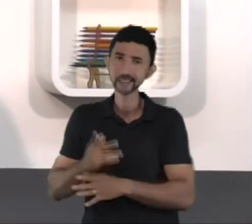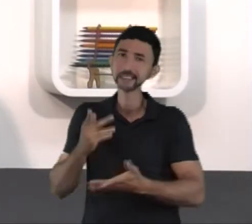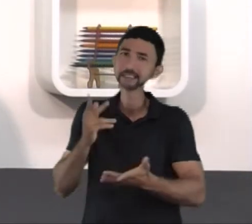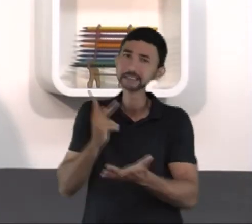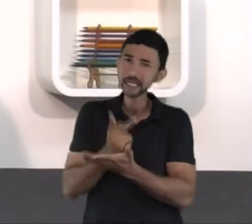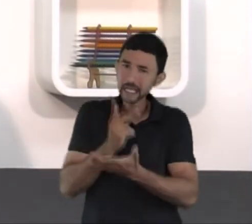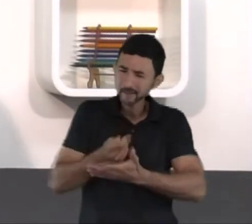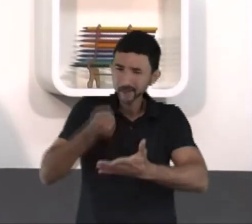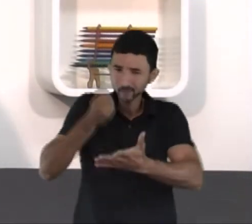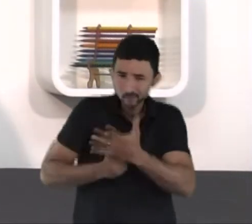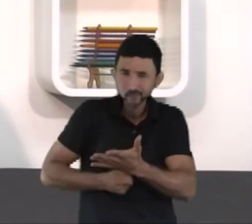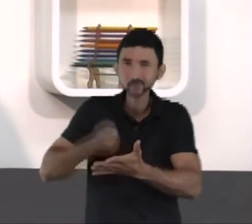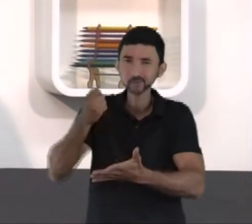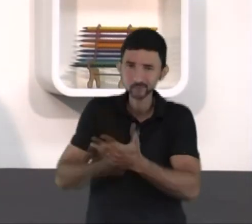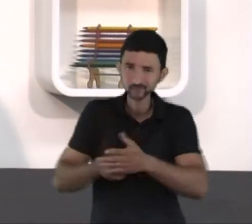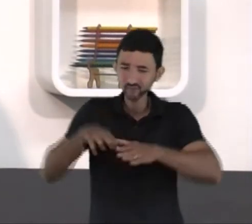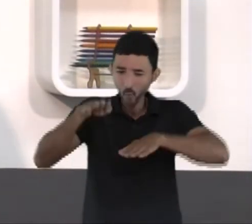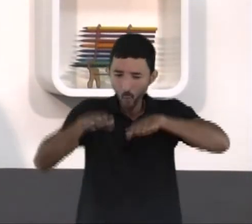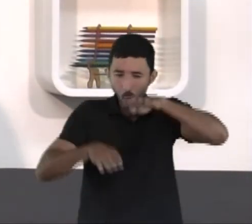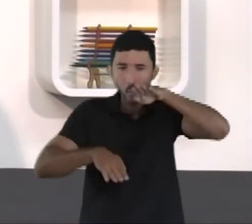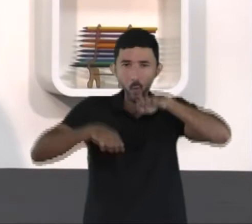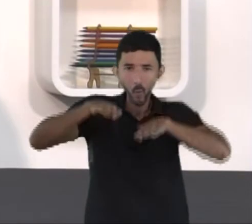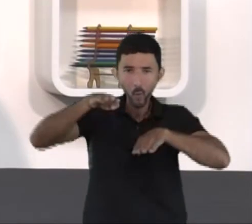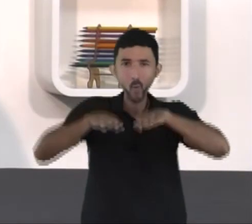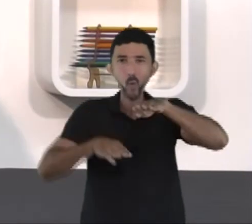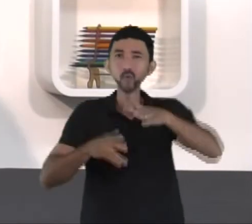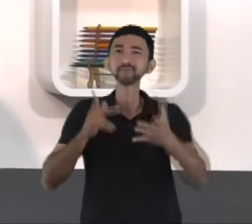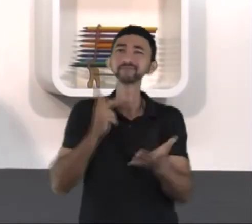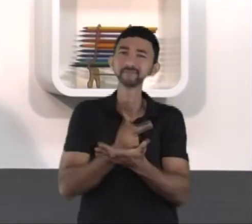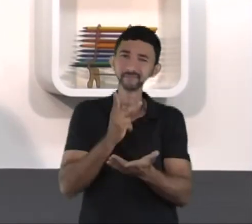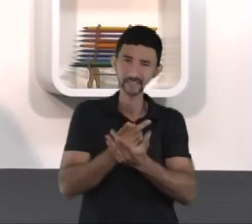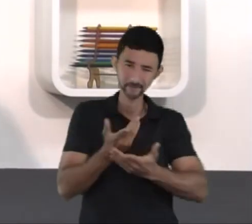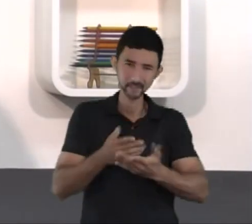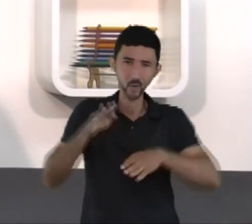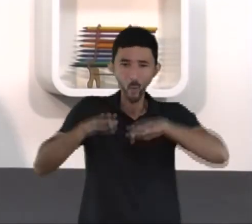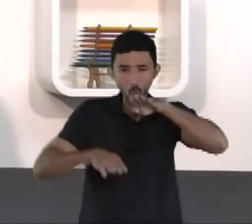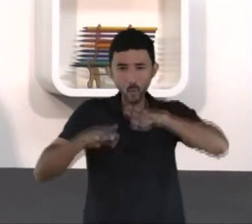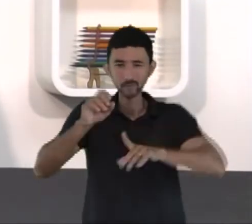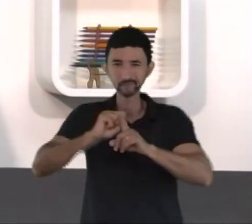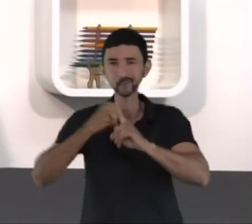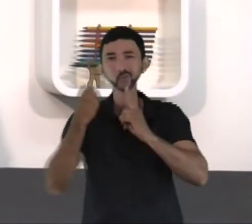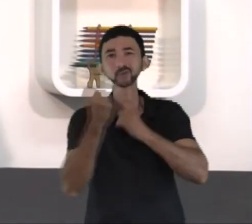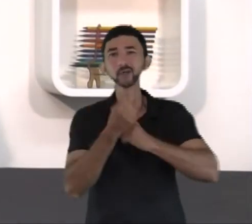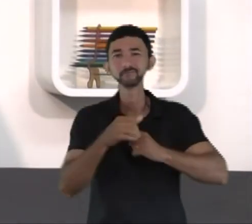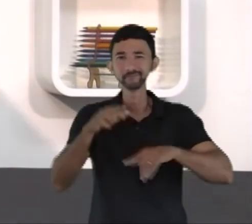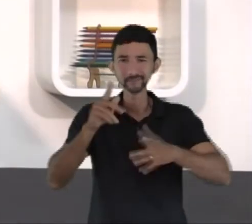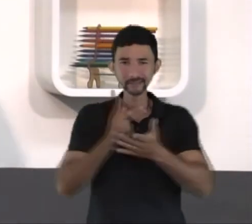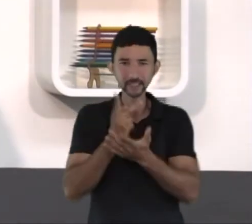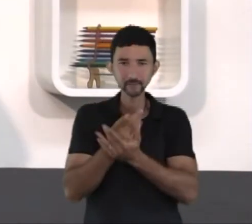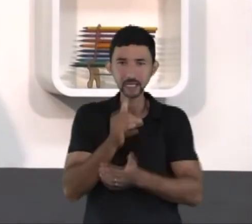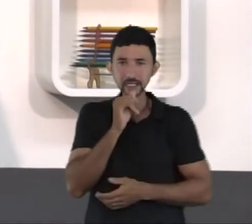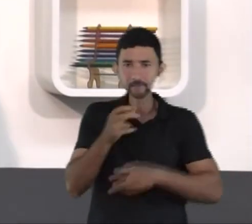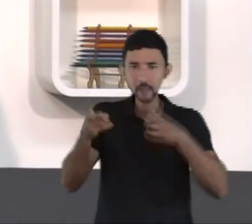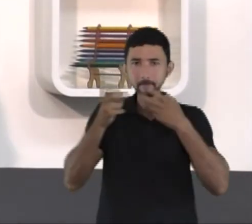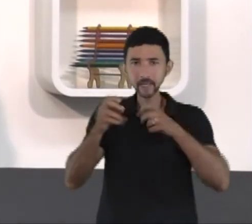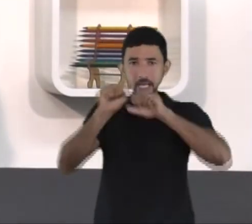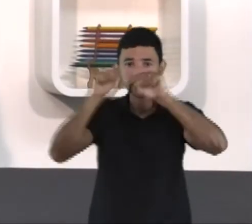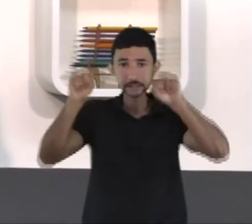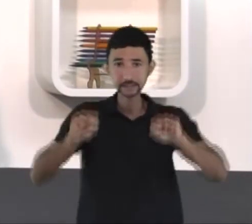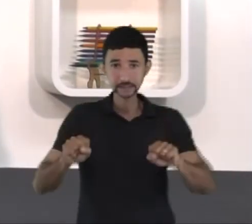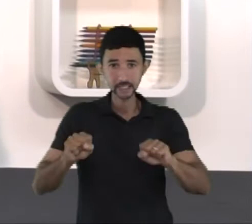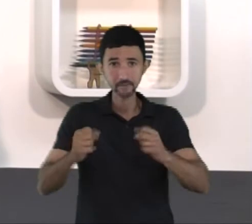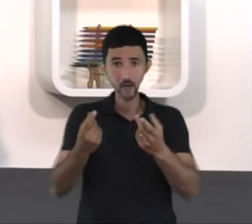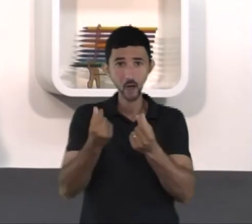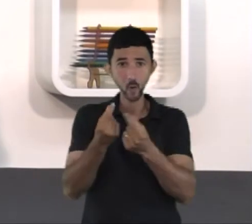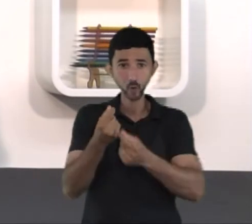exploração, sempre desigualdade social. Entendeu? Esse é o mecanismo do capitalismo. E é importante nós percebermos que é esse sistema econômico que nós